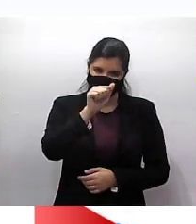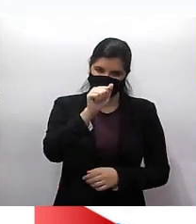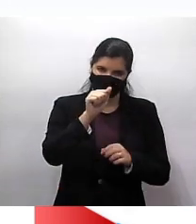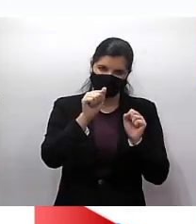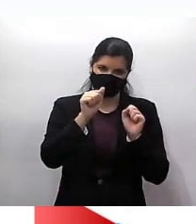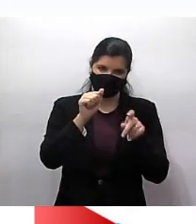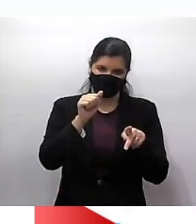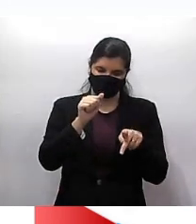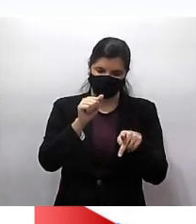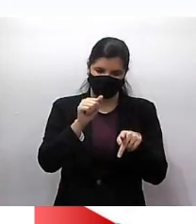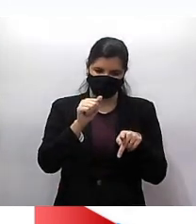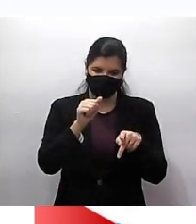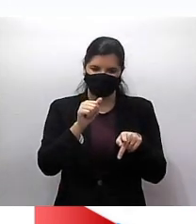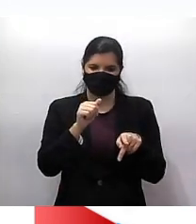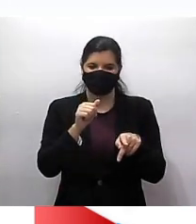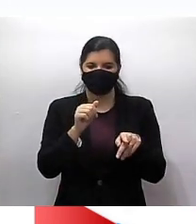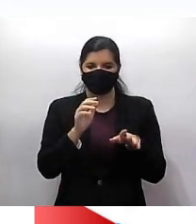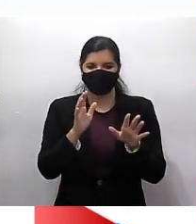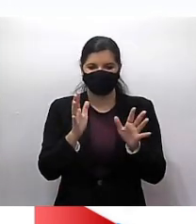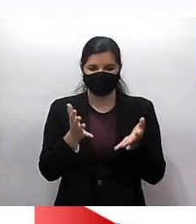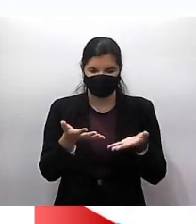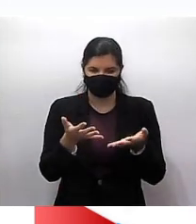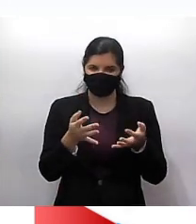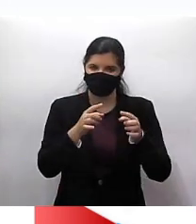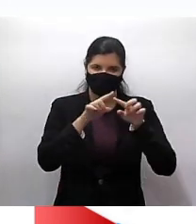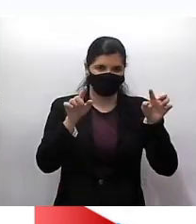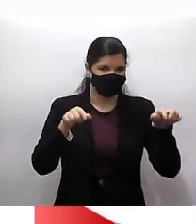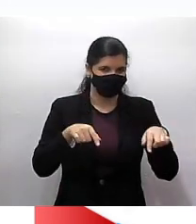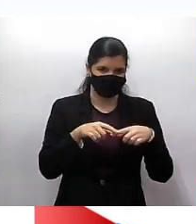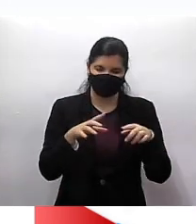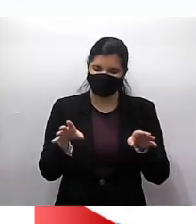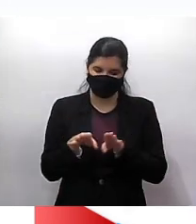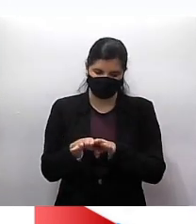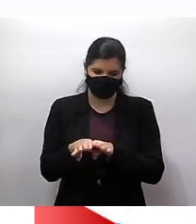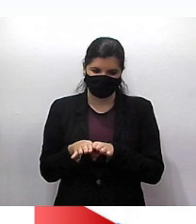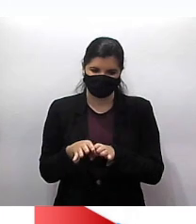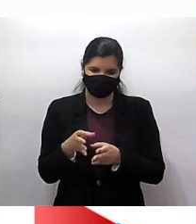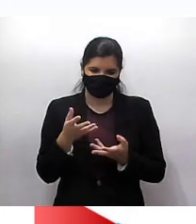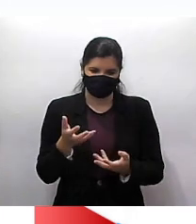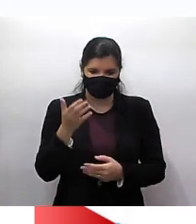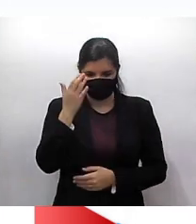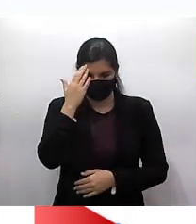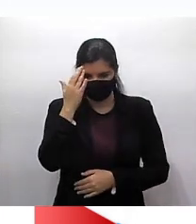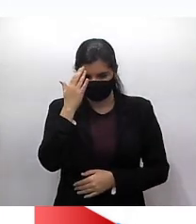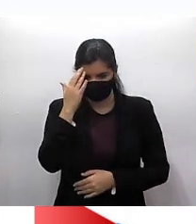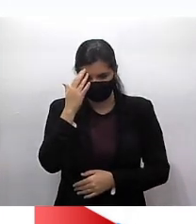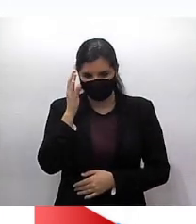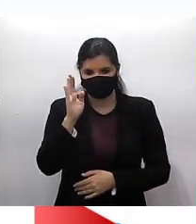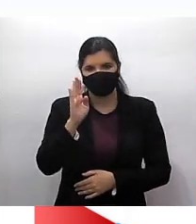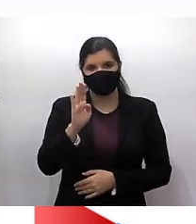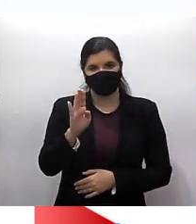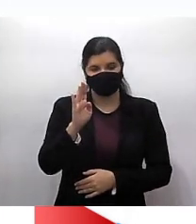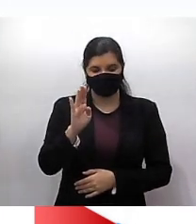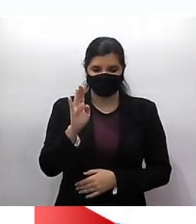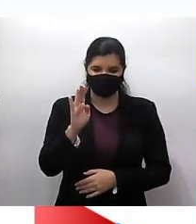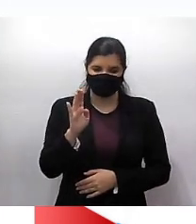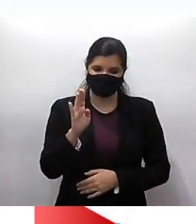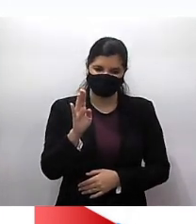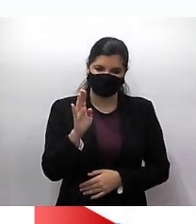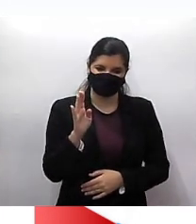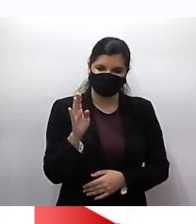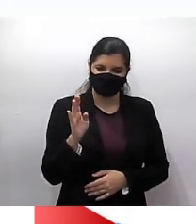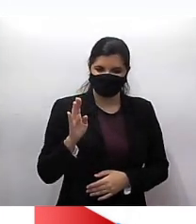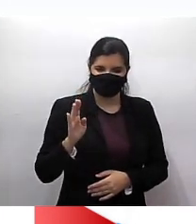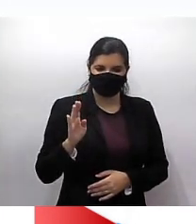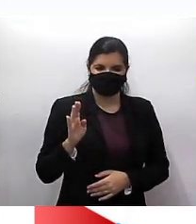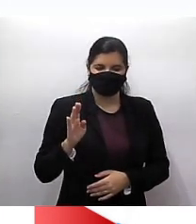ó. Se esse é o perímetro do retângulo, também é do quadrado. Se eu quero saber agora o item B, ok? O